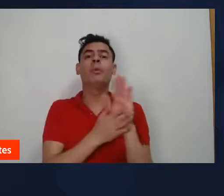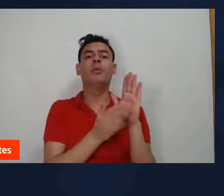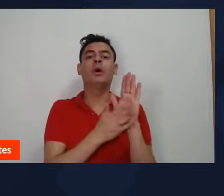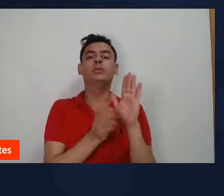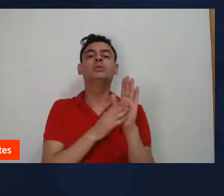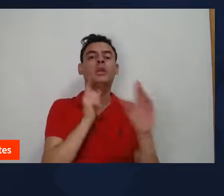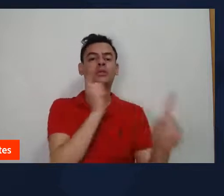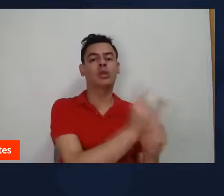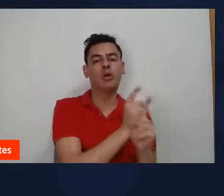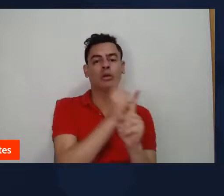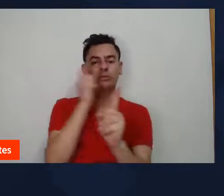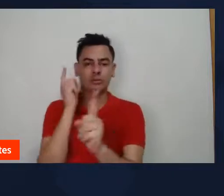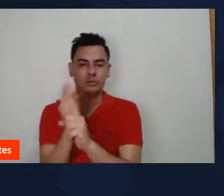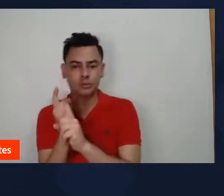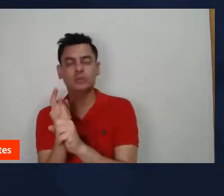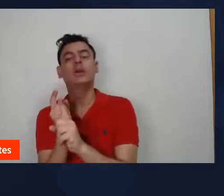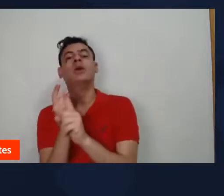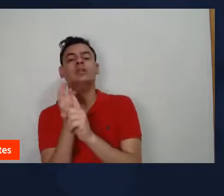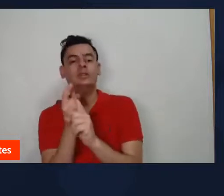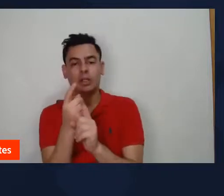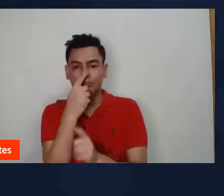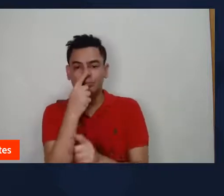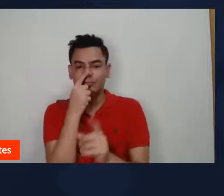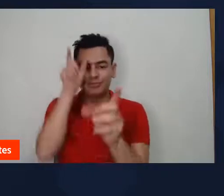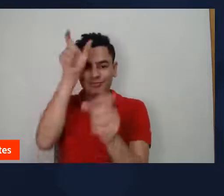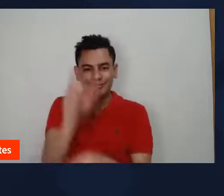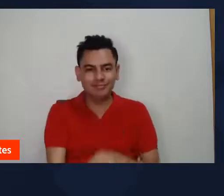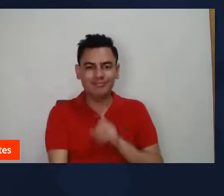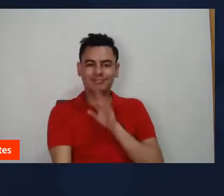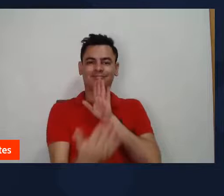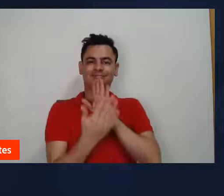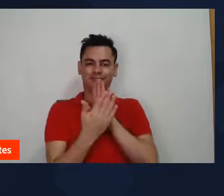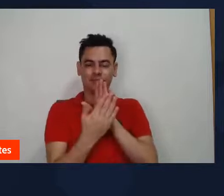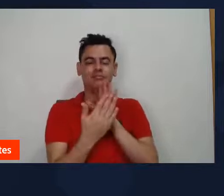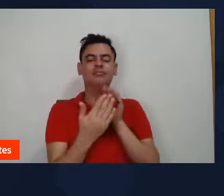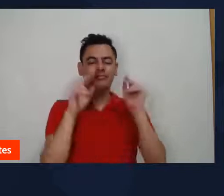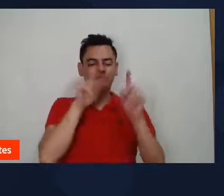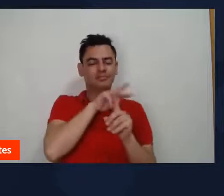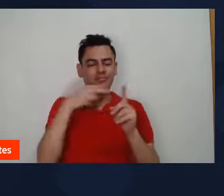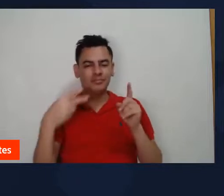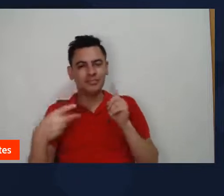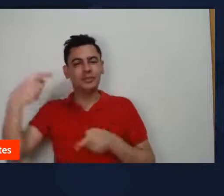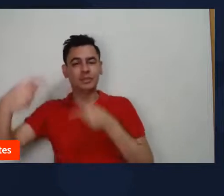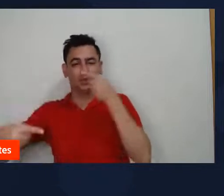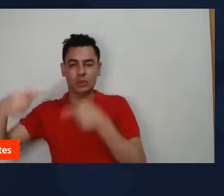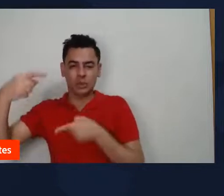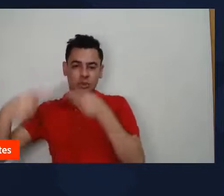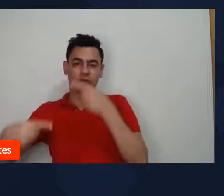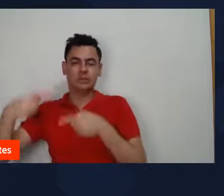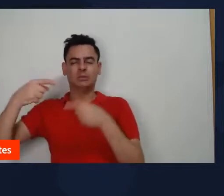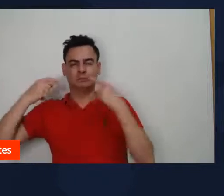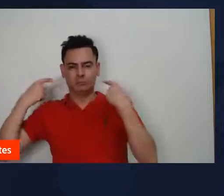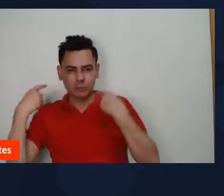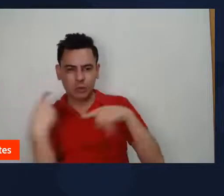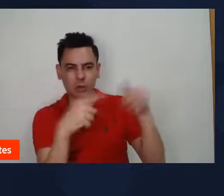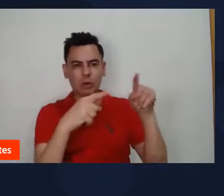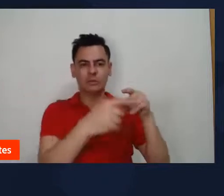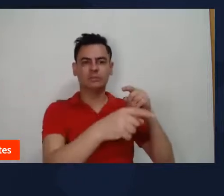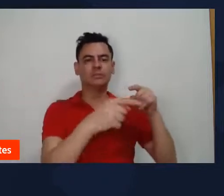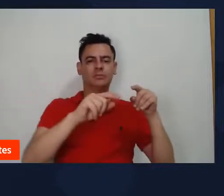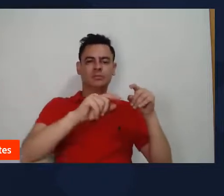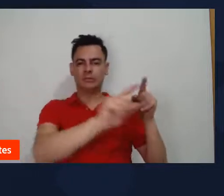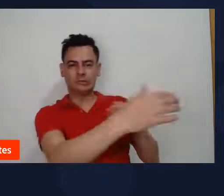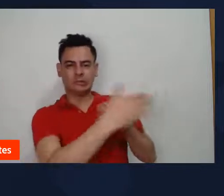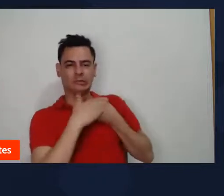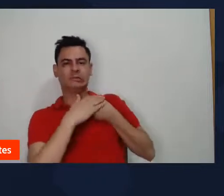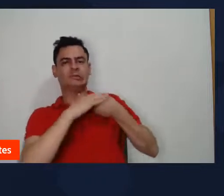encontro dialógico com o outro, na perspectiva da discussão política de enfrentamento ao conservadorismo e ao